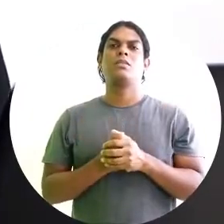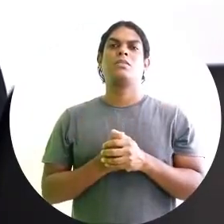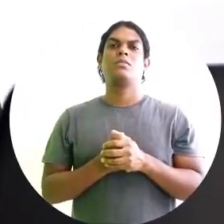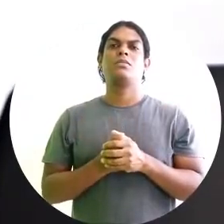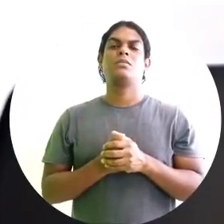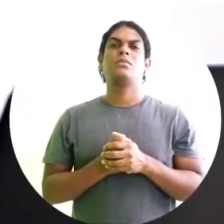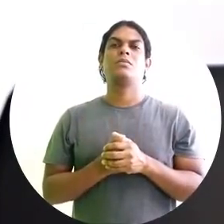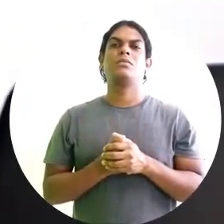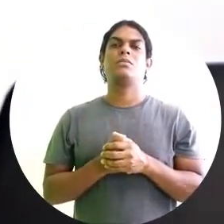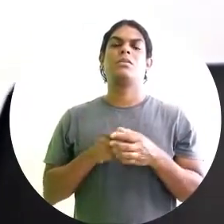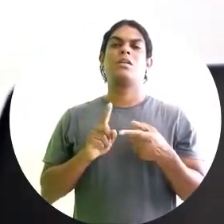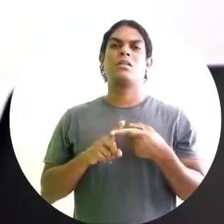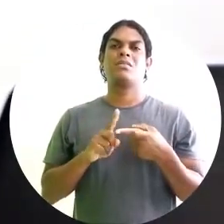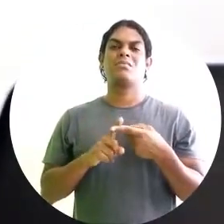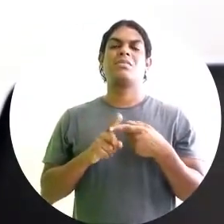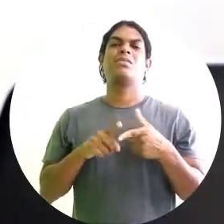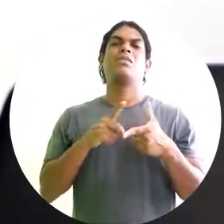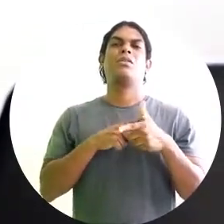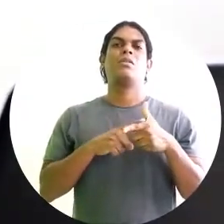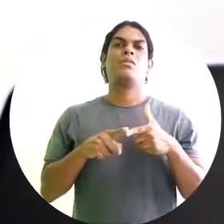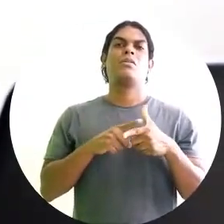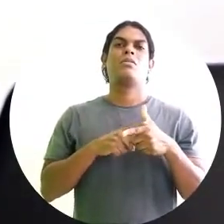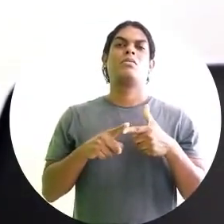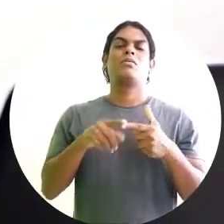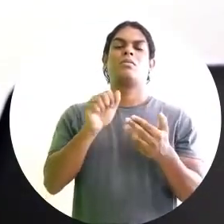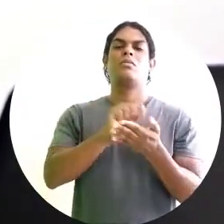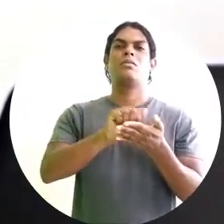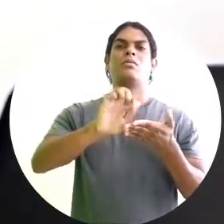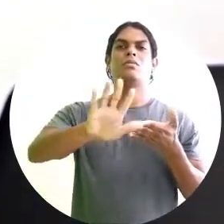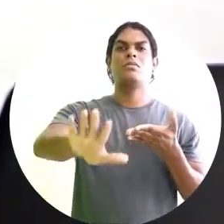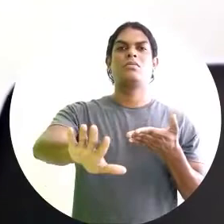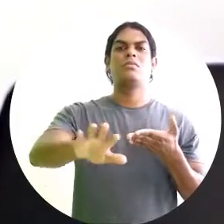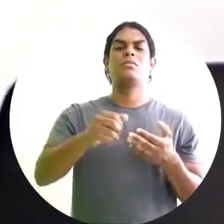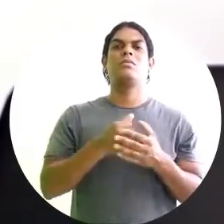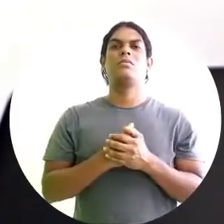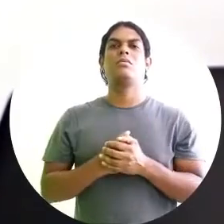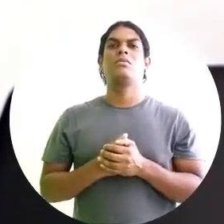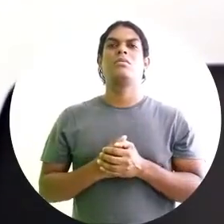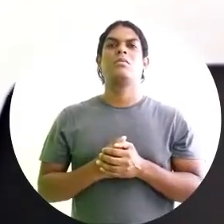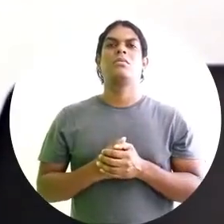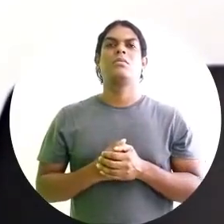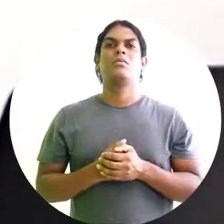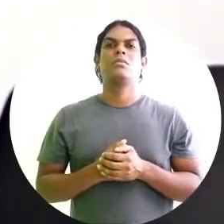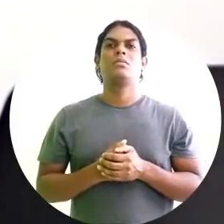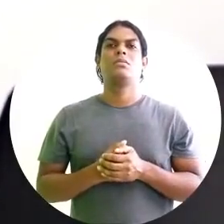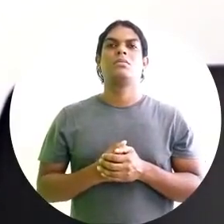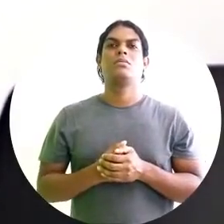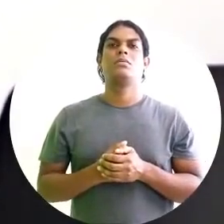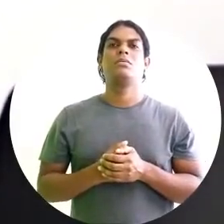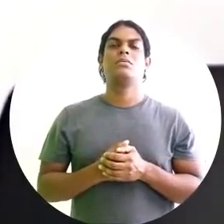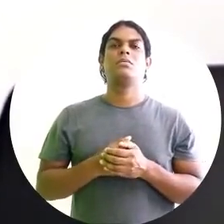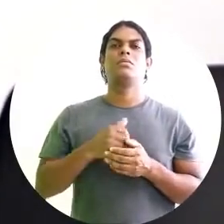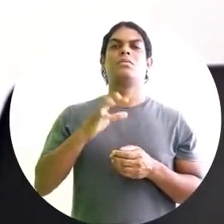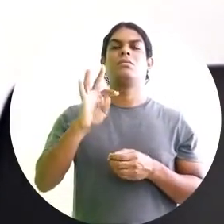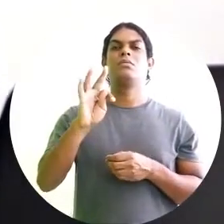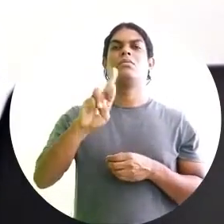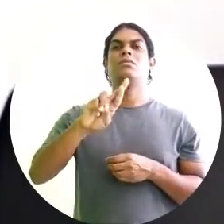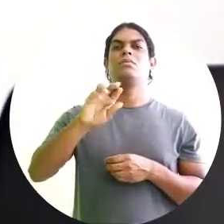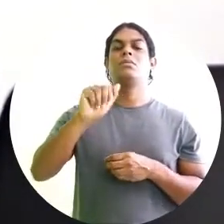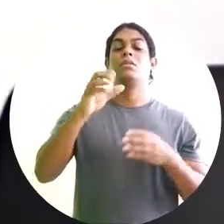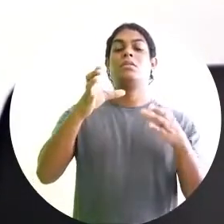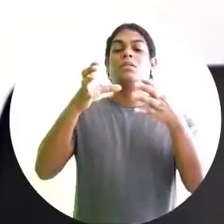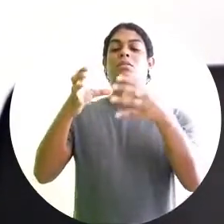fator que causa a queda do emprego formal, que é também